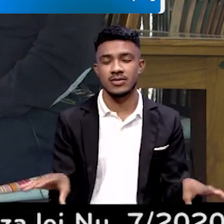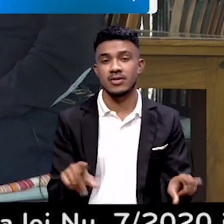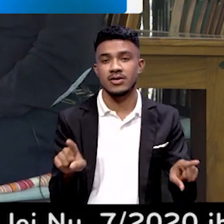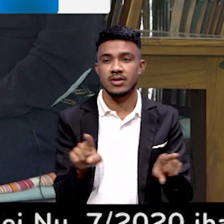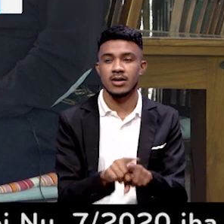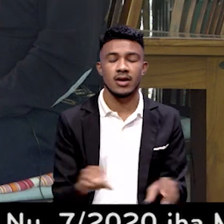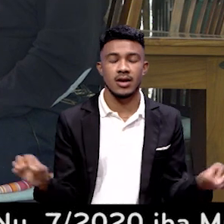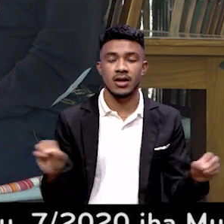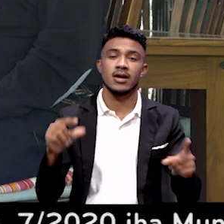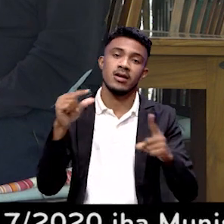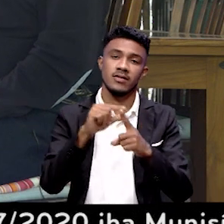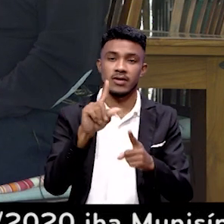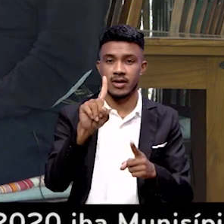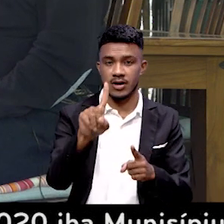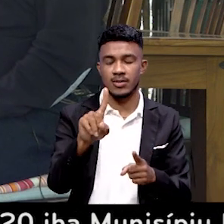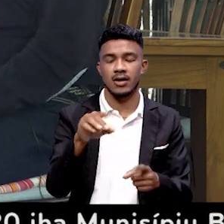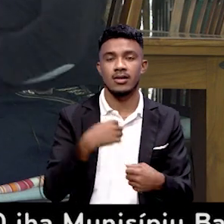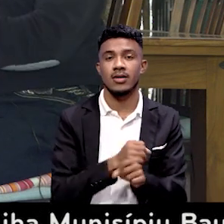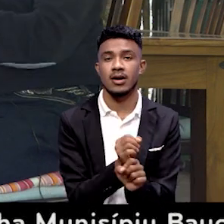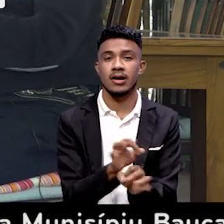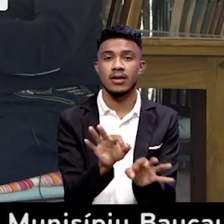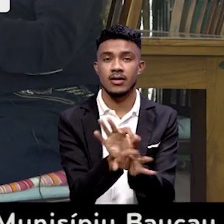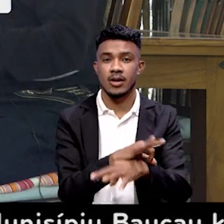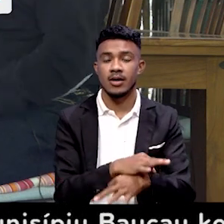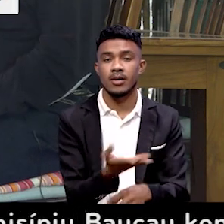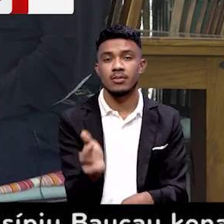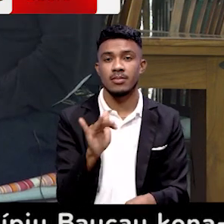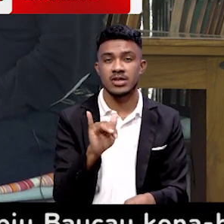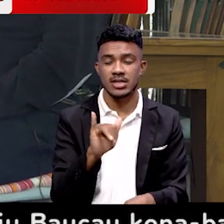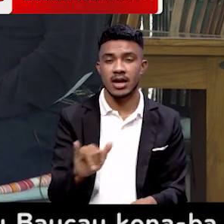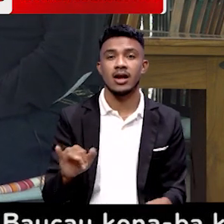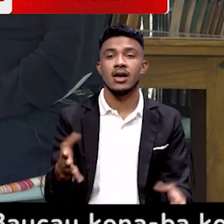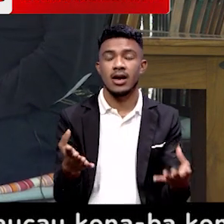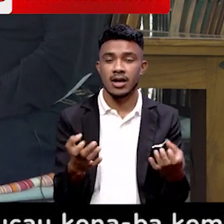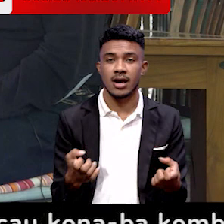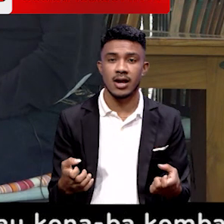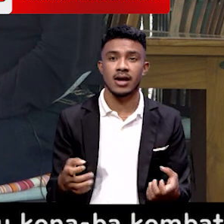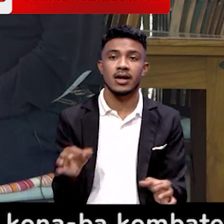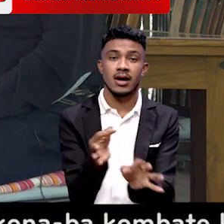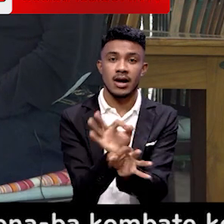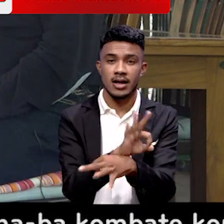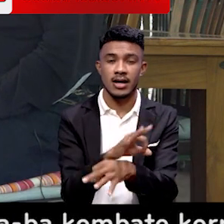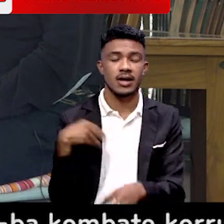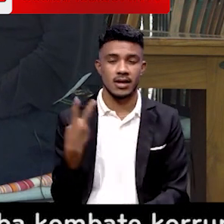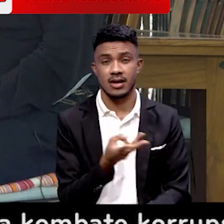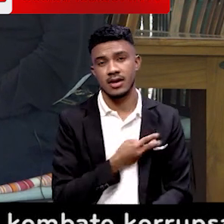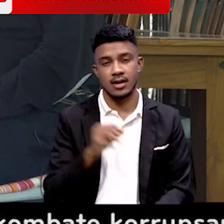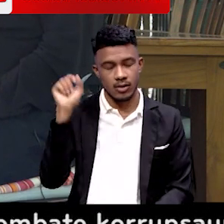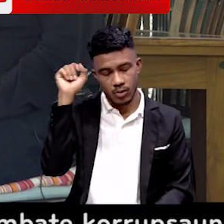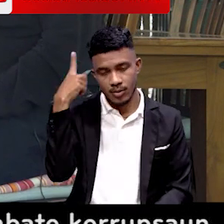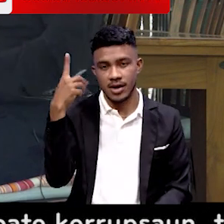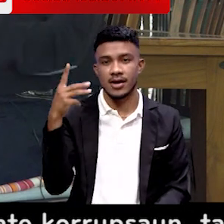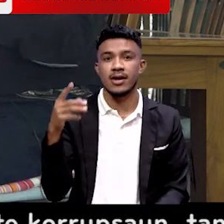Teme até lá. Adia. Mas se ele vai a dia, né, ele tá compreende. Sabe? Violência é uma casa.